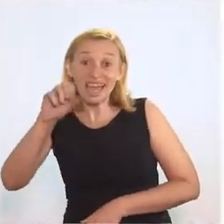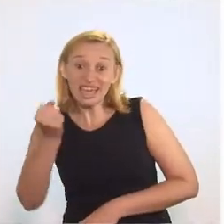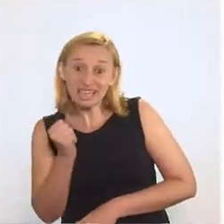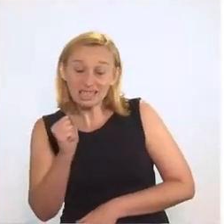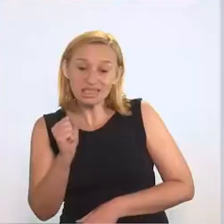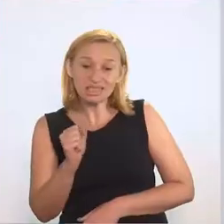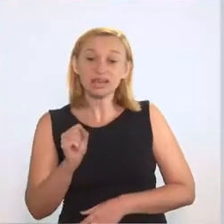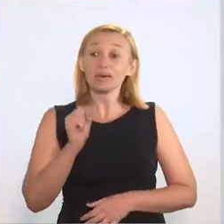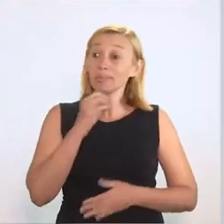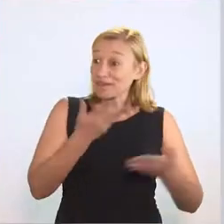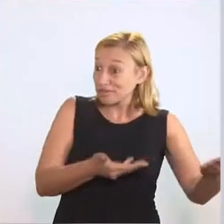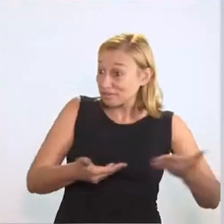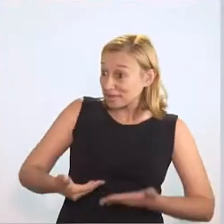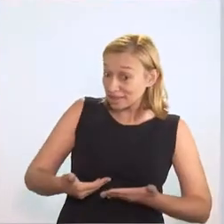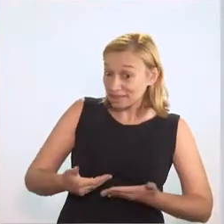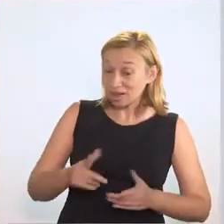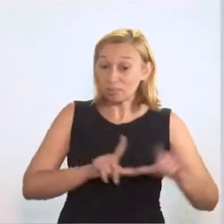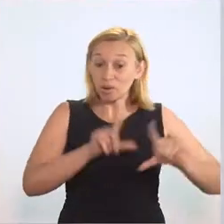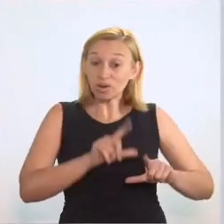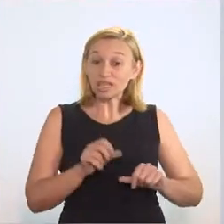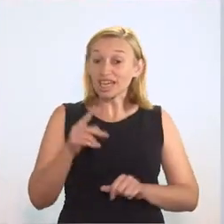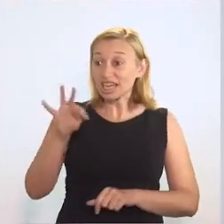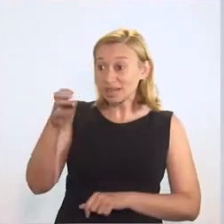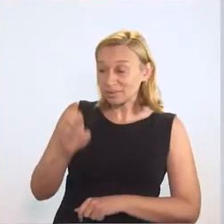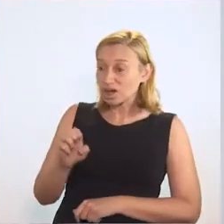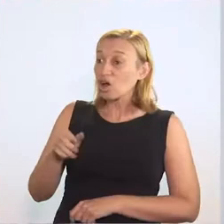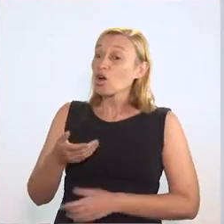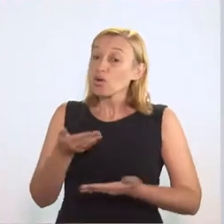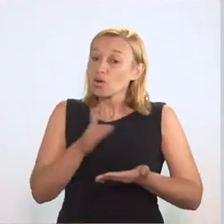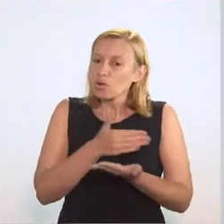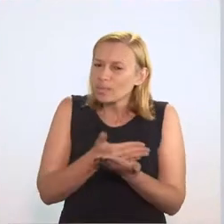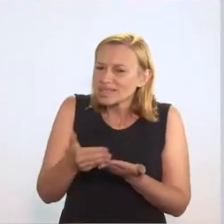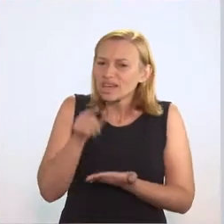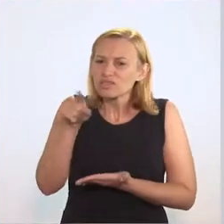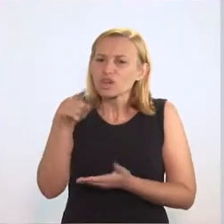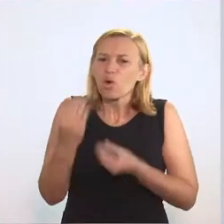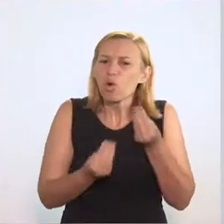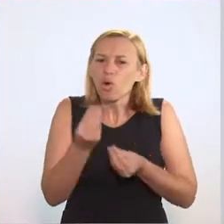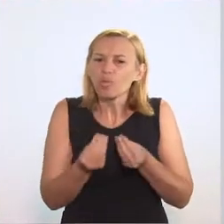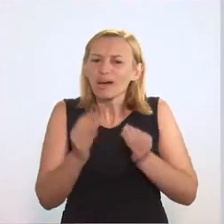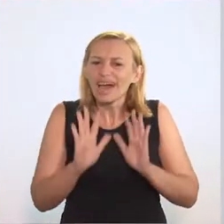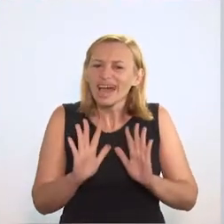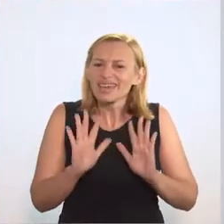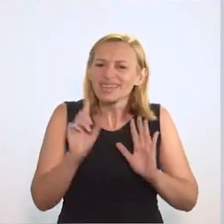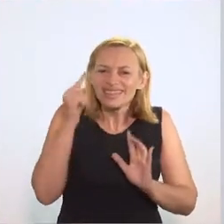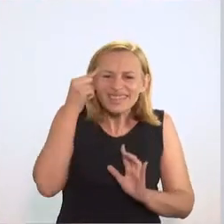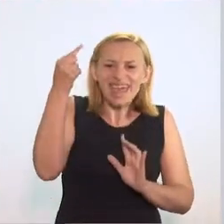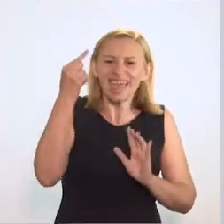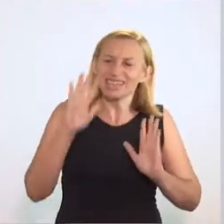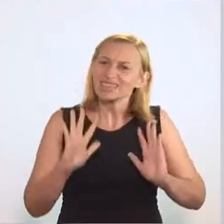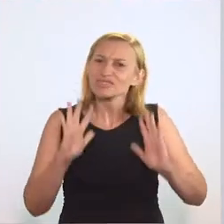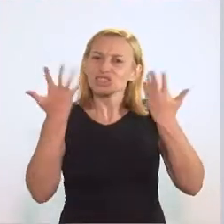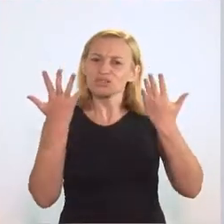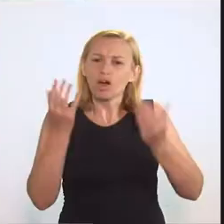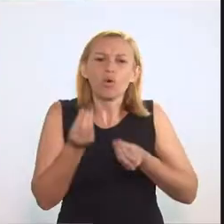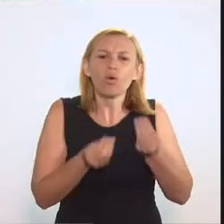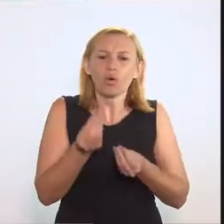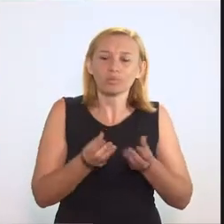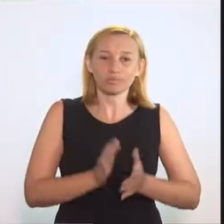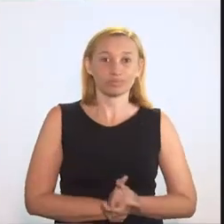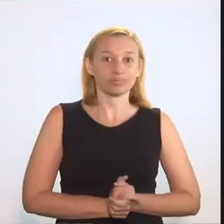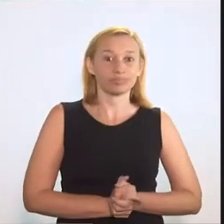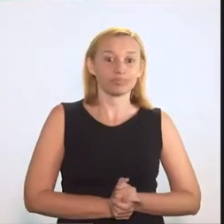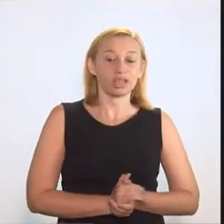Leão. Muito bem-vindas ao programa. Crica, vou começar com você. Como é que surgiu a ideia desse festival? O que que ele incluiu?